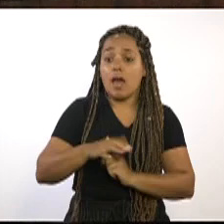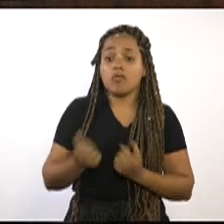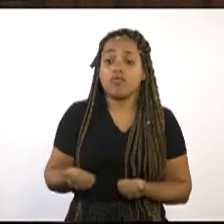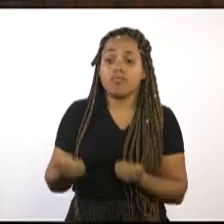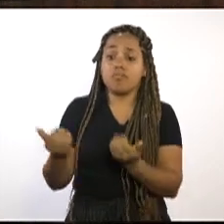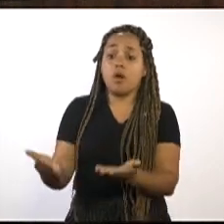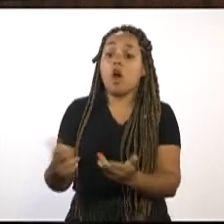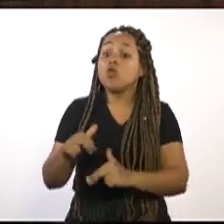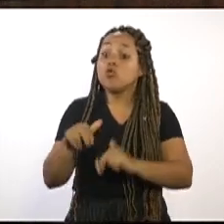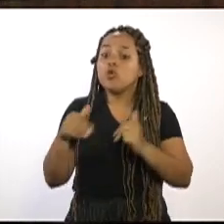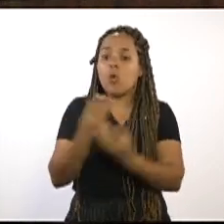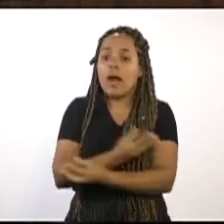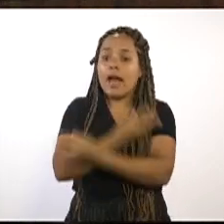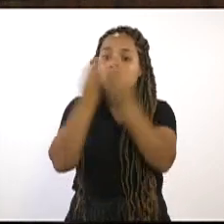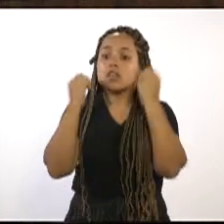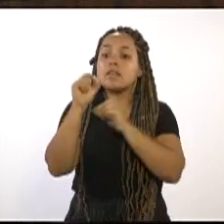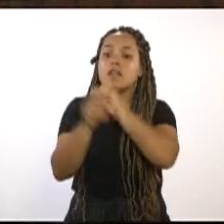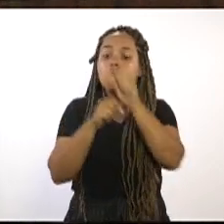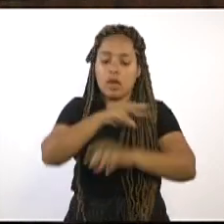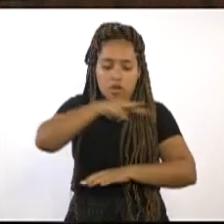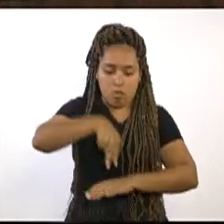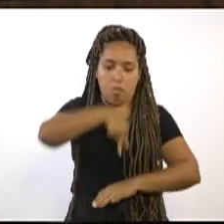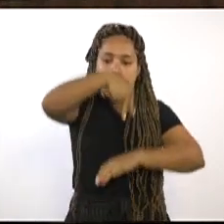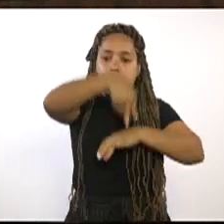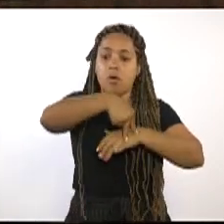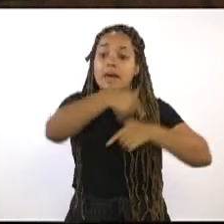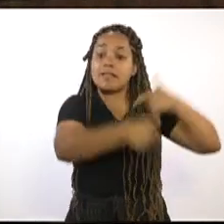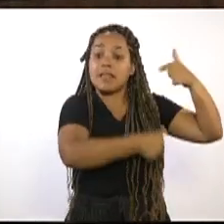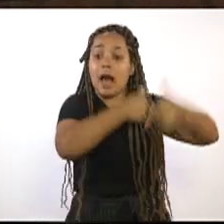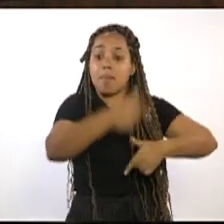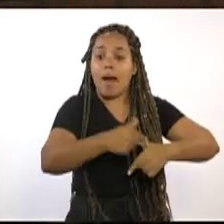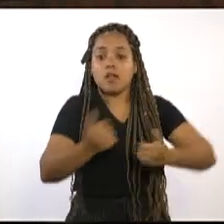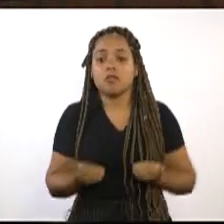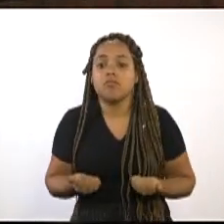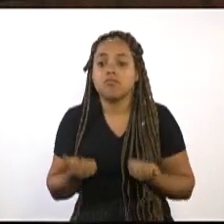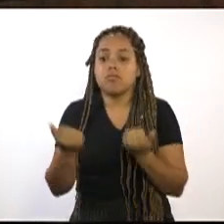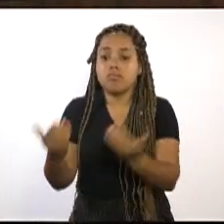nunca esquecer que estamos aqui para trabalhar pela